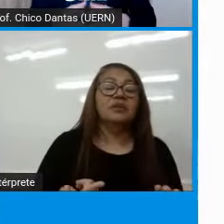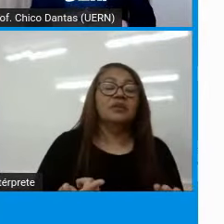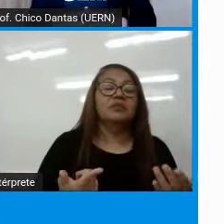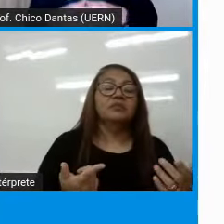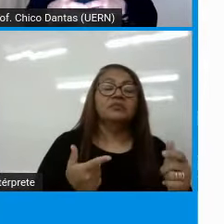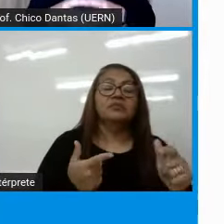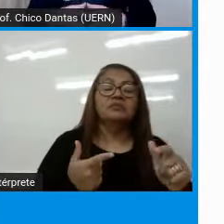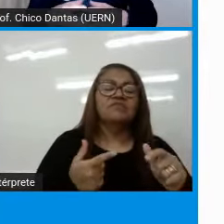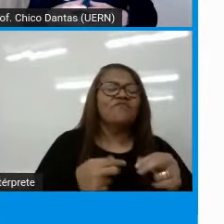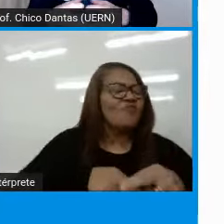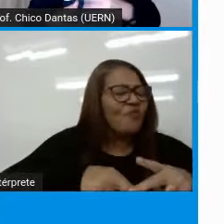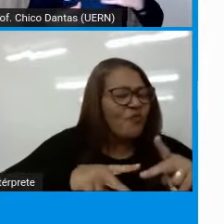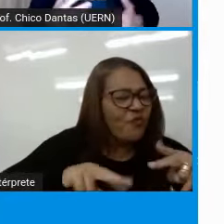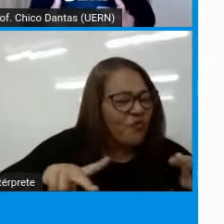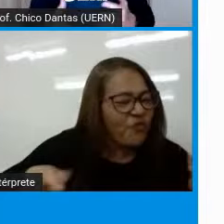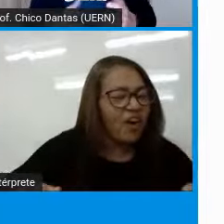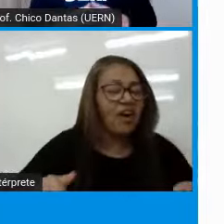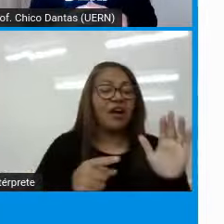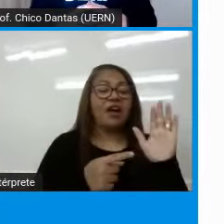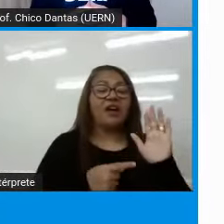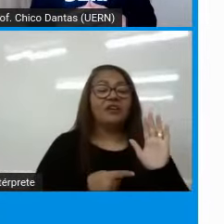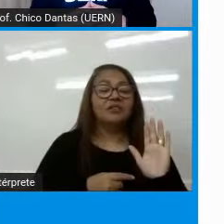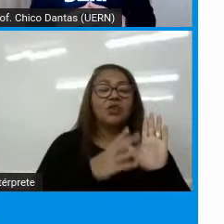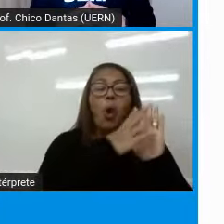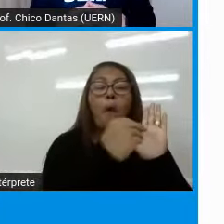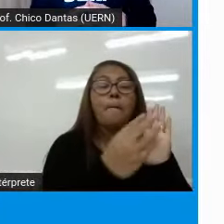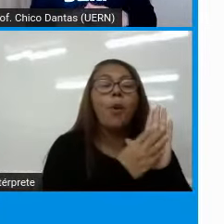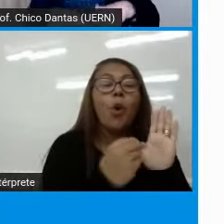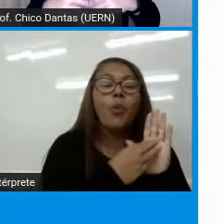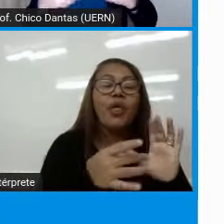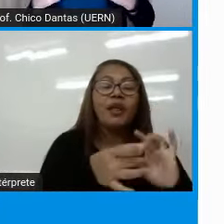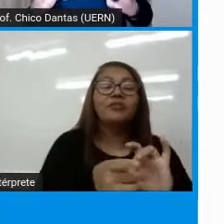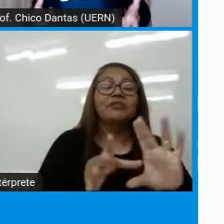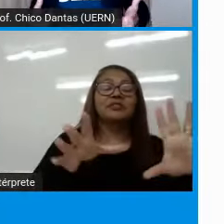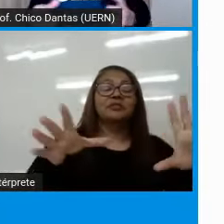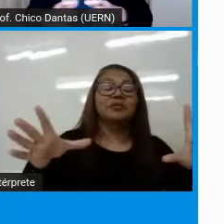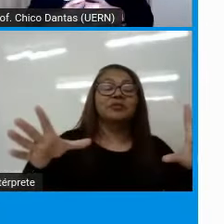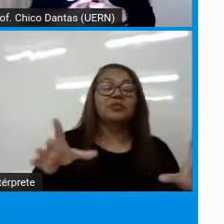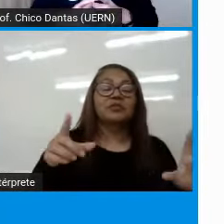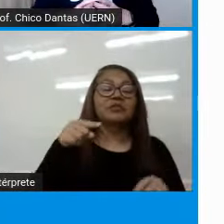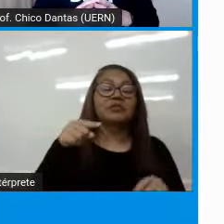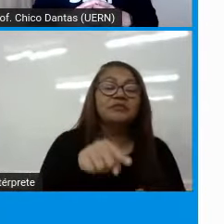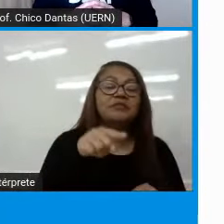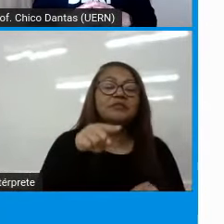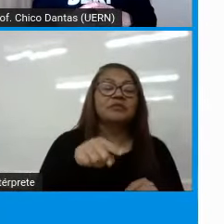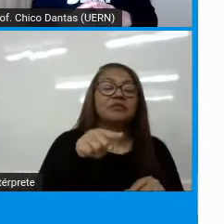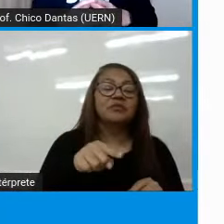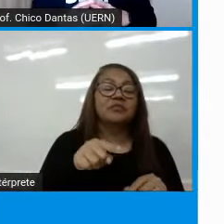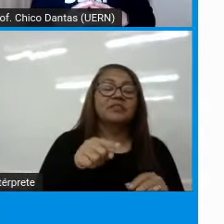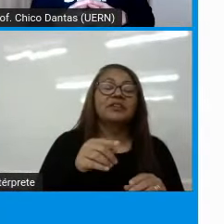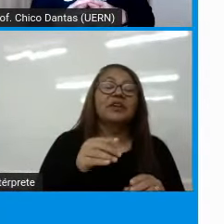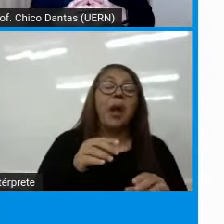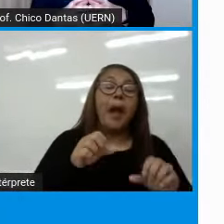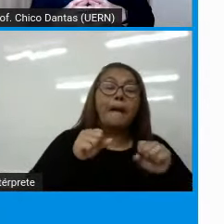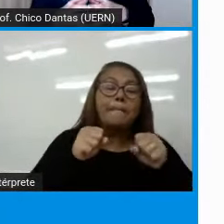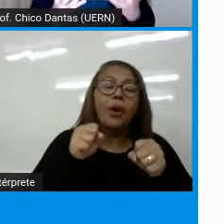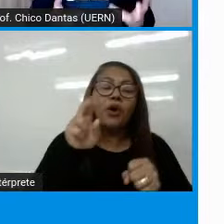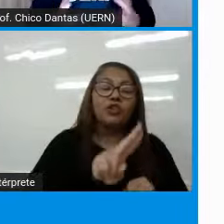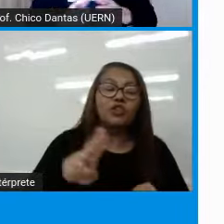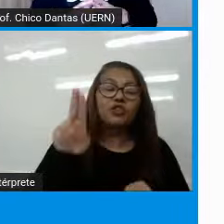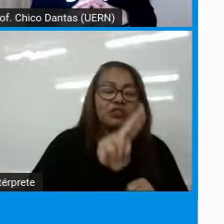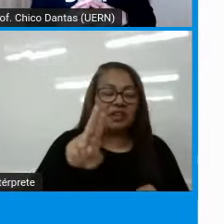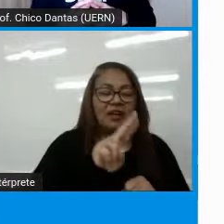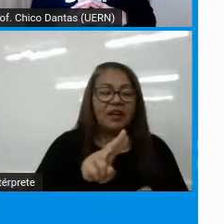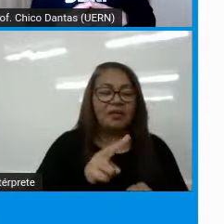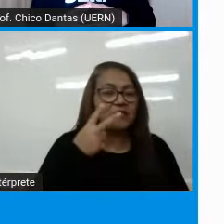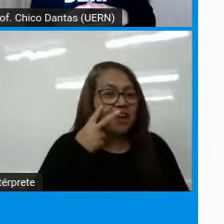modelos disponíveis e você adapta com texto e imagens que você quer para ficar aquele visual bonito, né? Para ficar um pouco mais